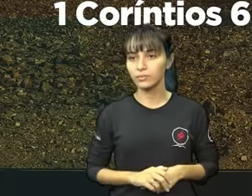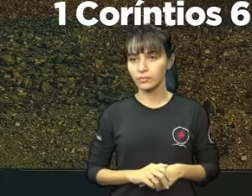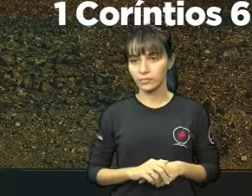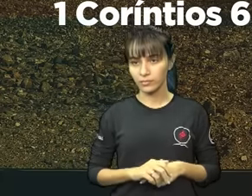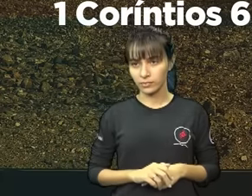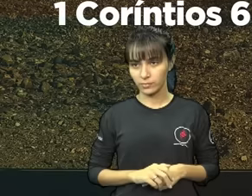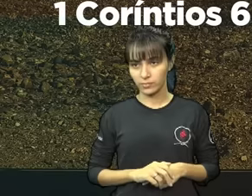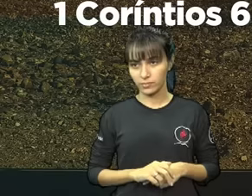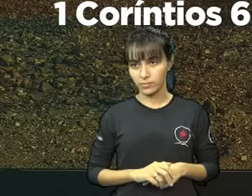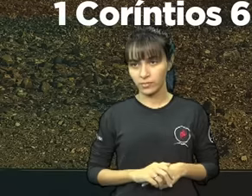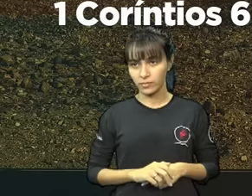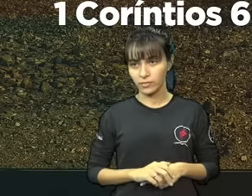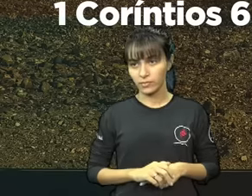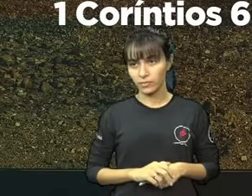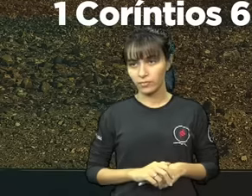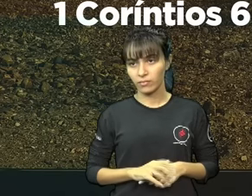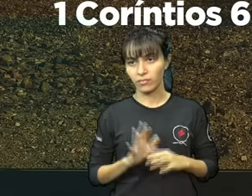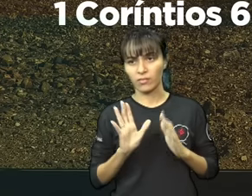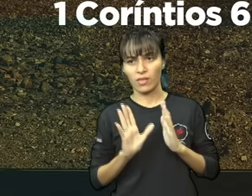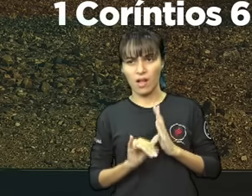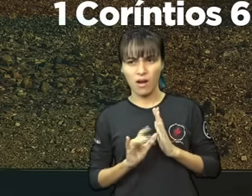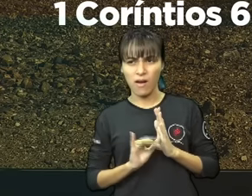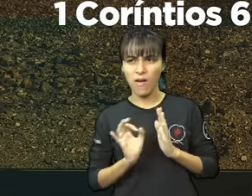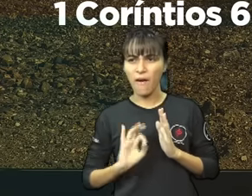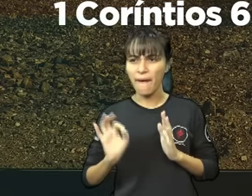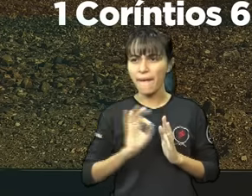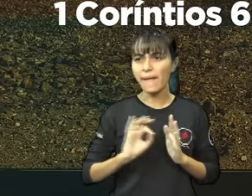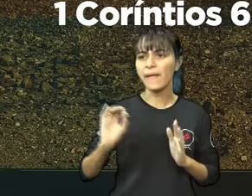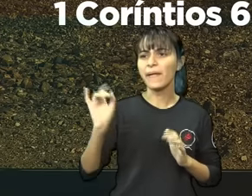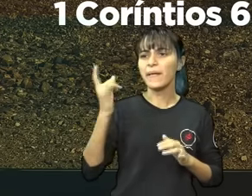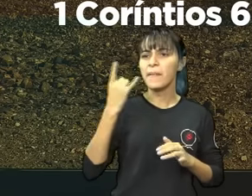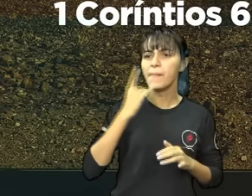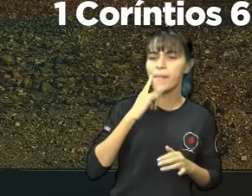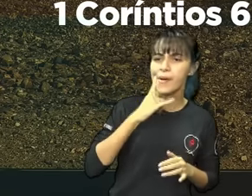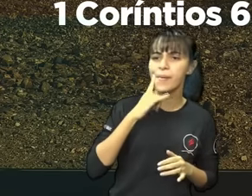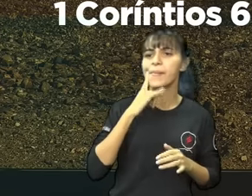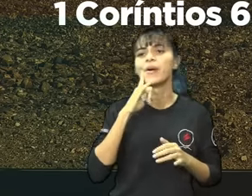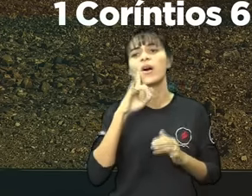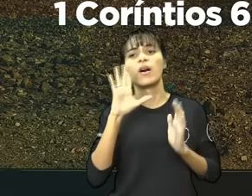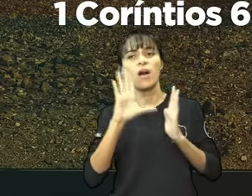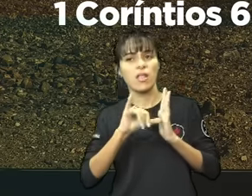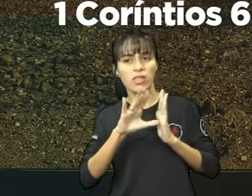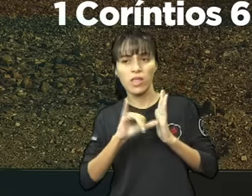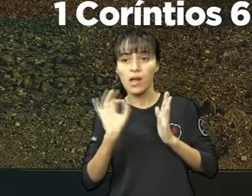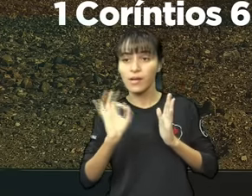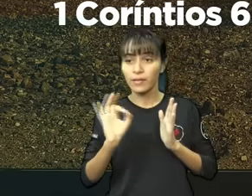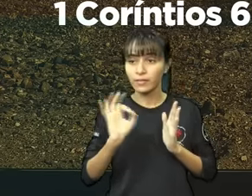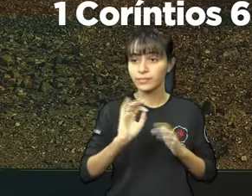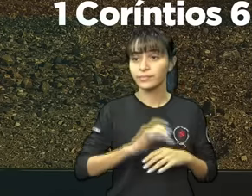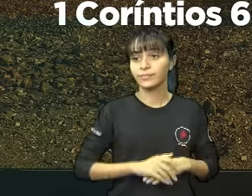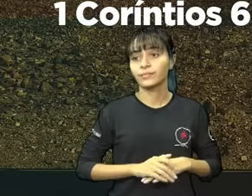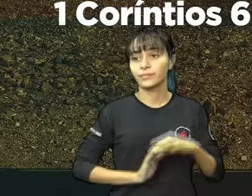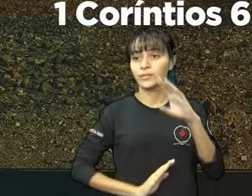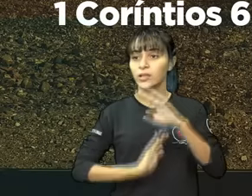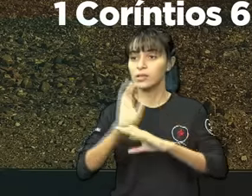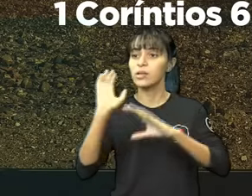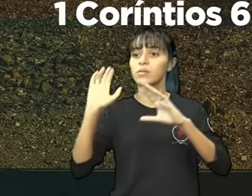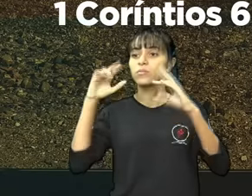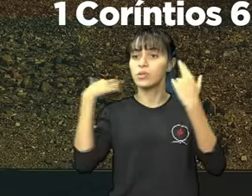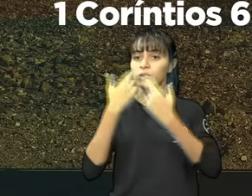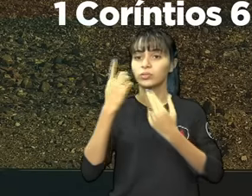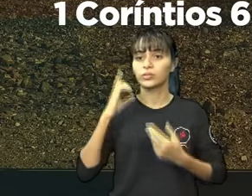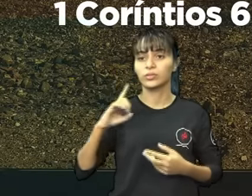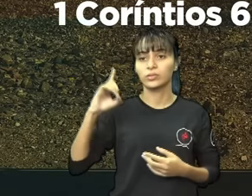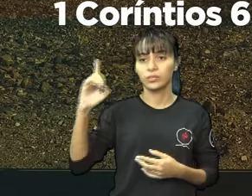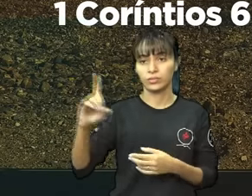os roubadores nem os bêbados nem os maldizentes nem os roubadores e citaram o reino de Deus